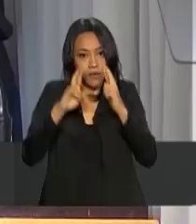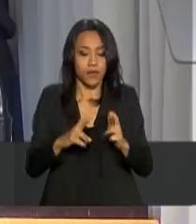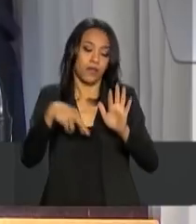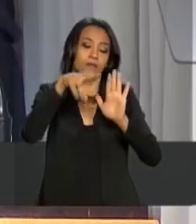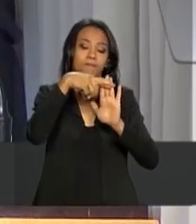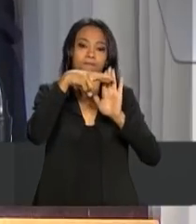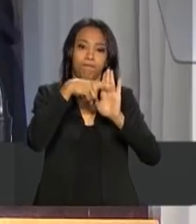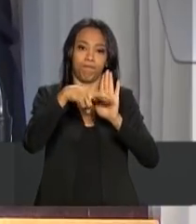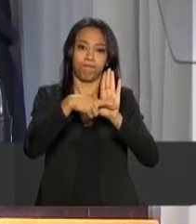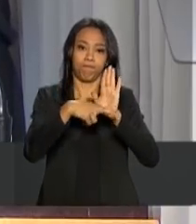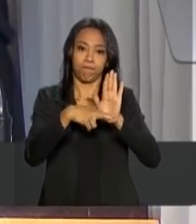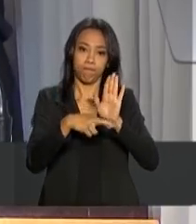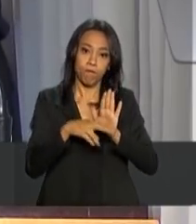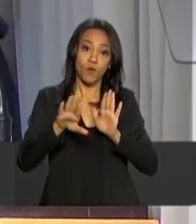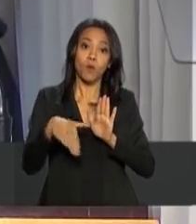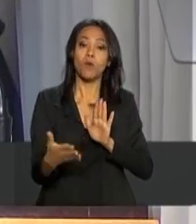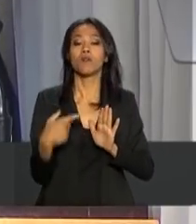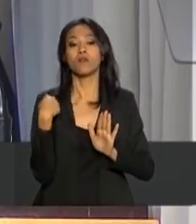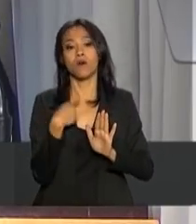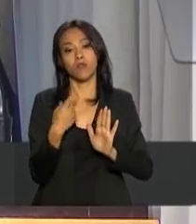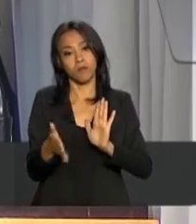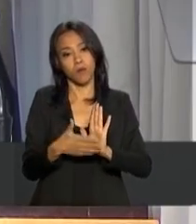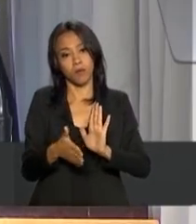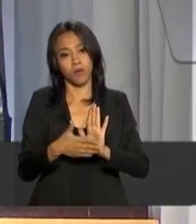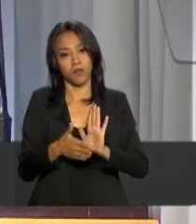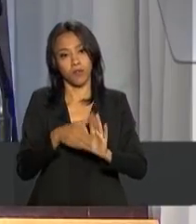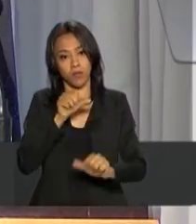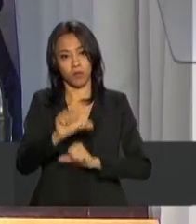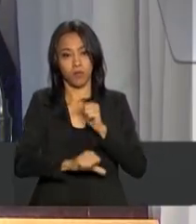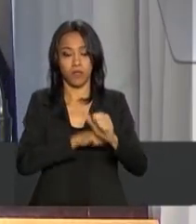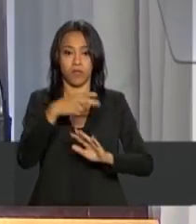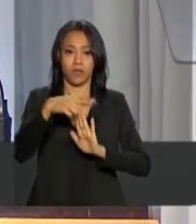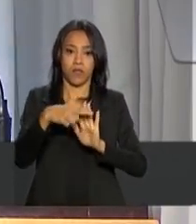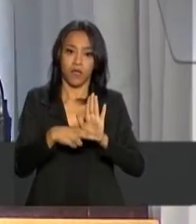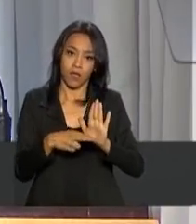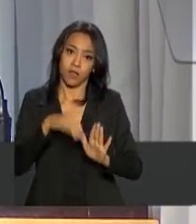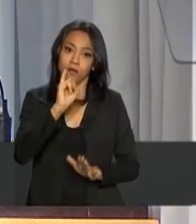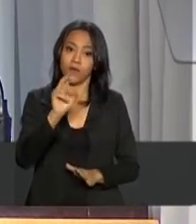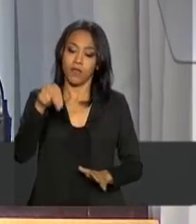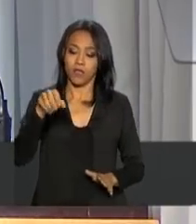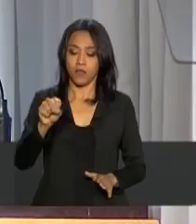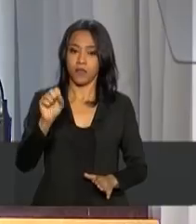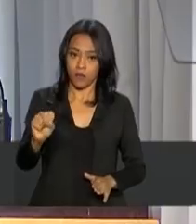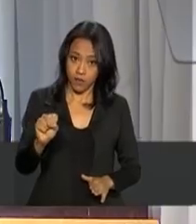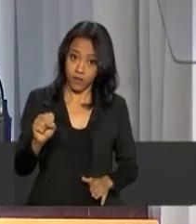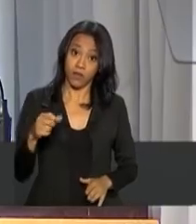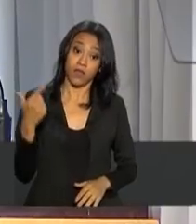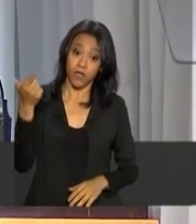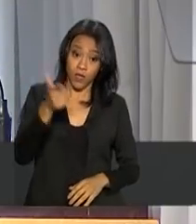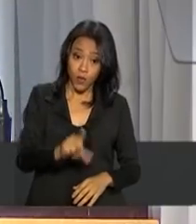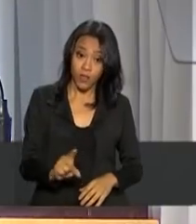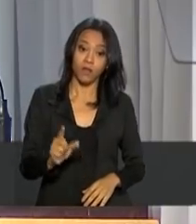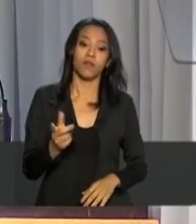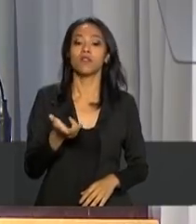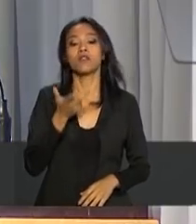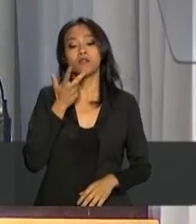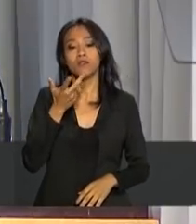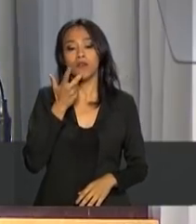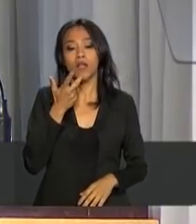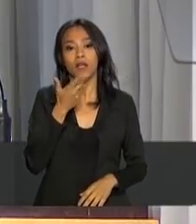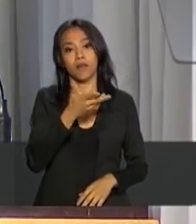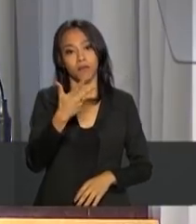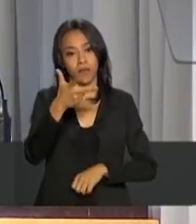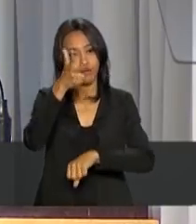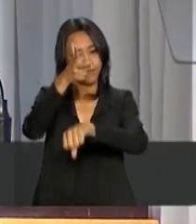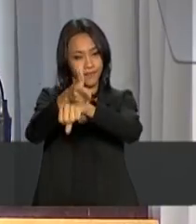levamos quando propusemos a reforma da Previdência. E aqui eu faço mais uma fala, aproveito aqui com a nossa imprensa